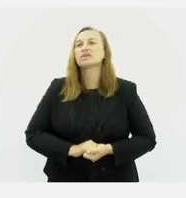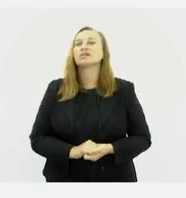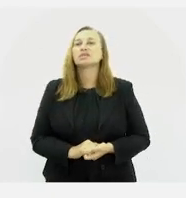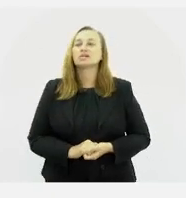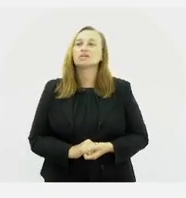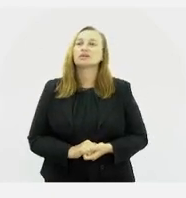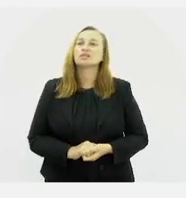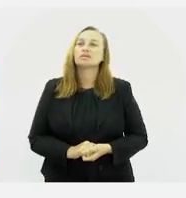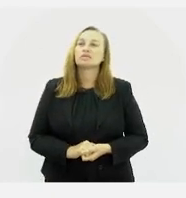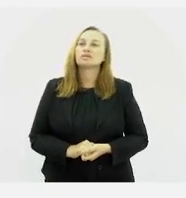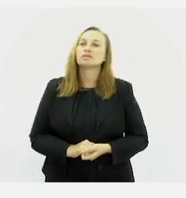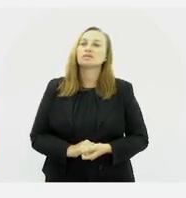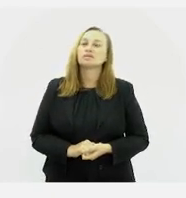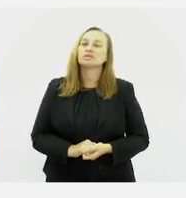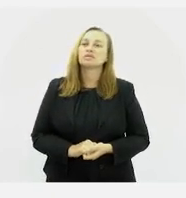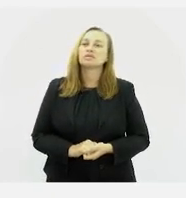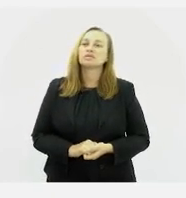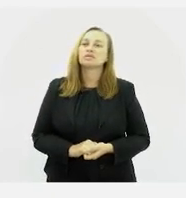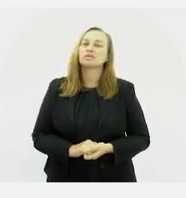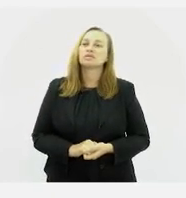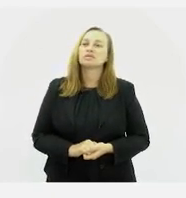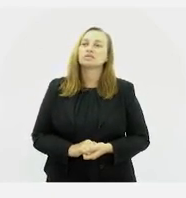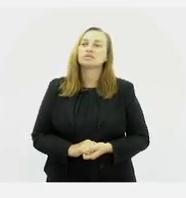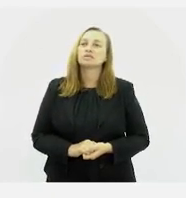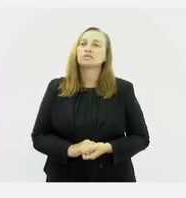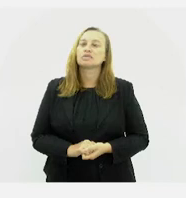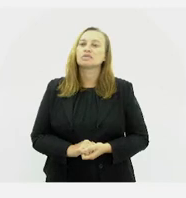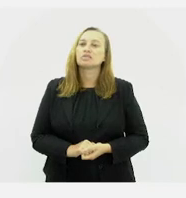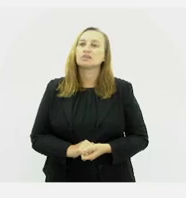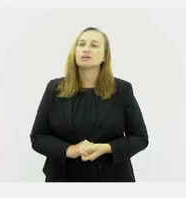Serviço de alta complexidade, que eu cumprimento a equipe, a